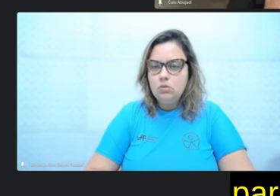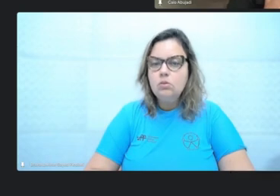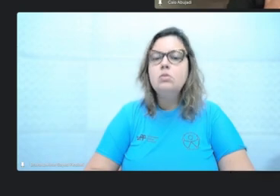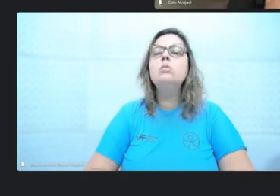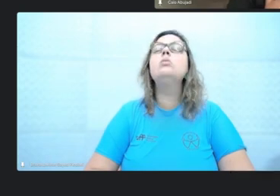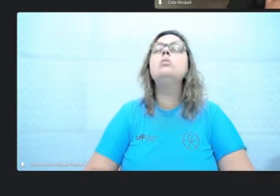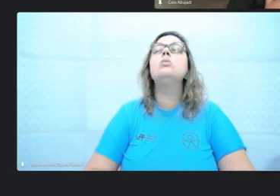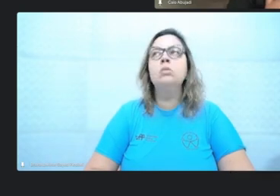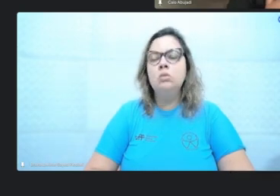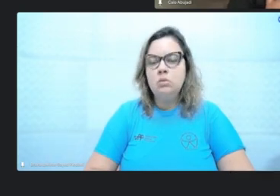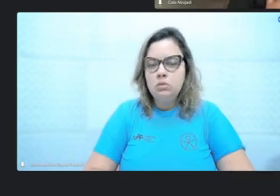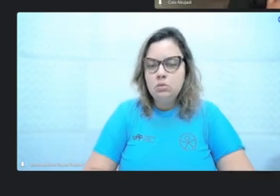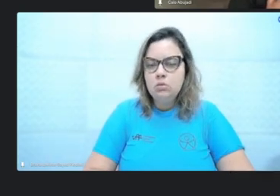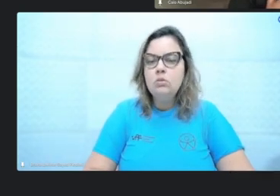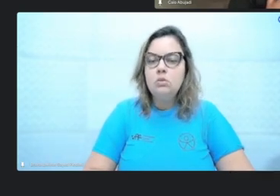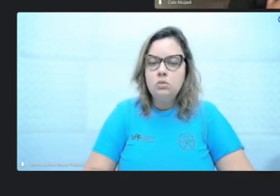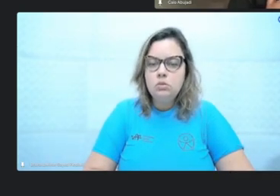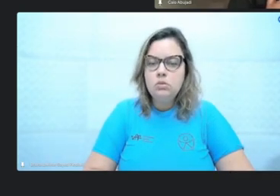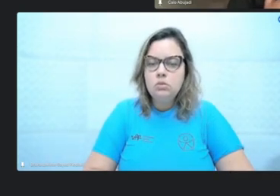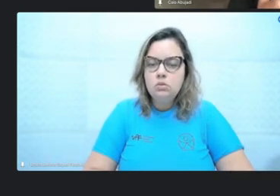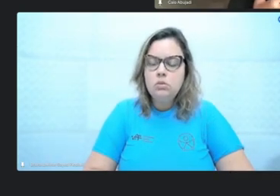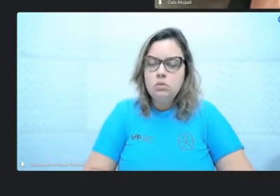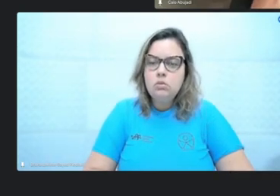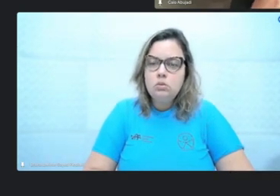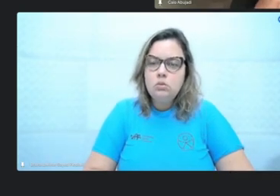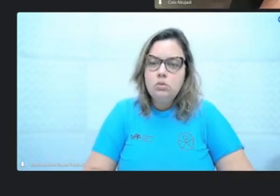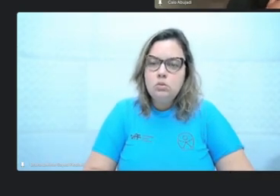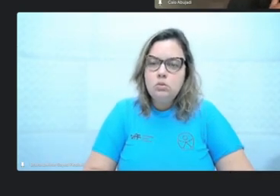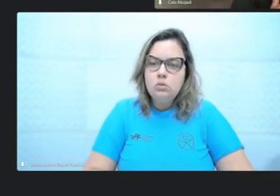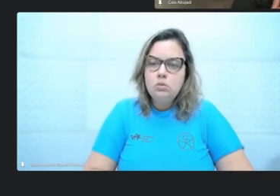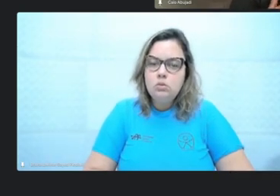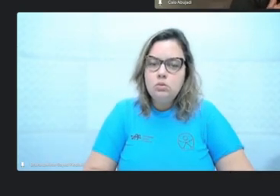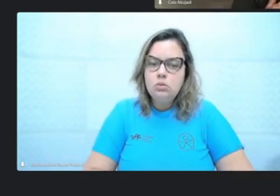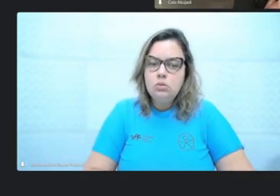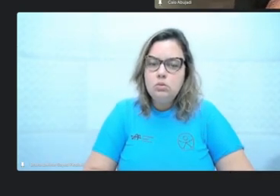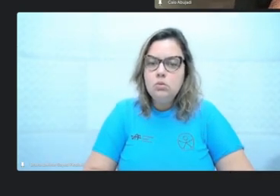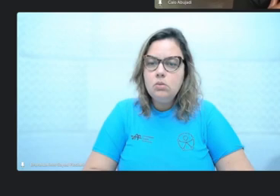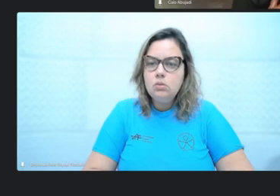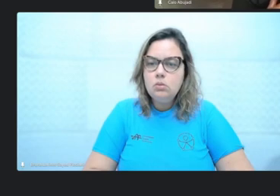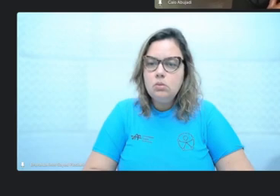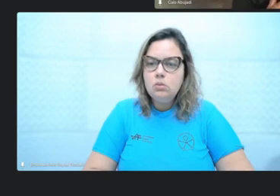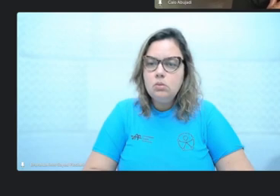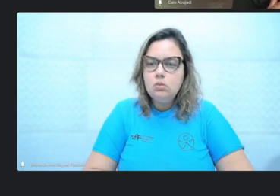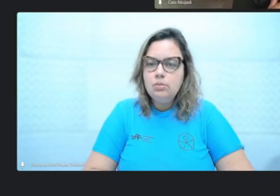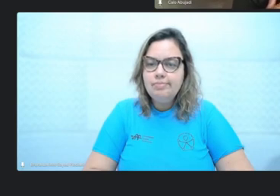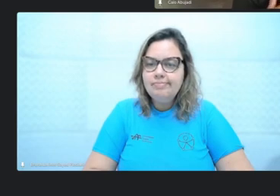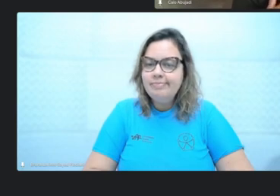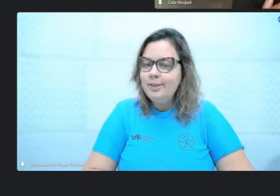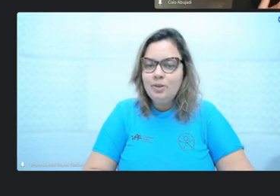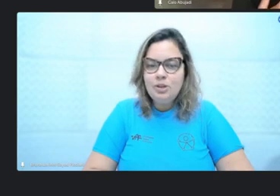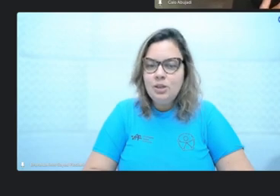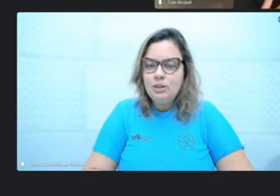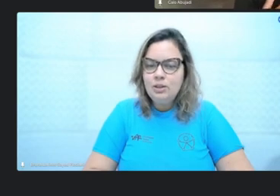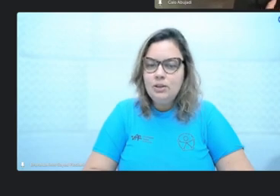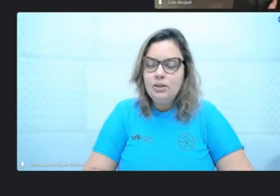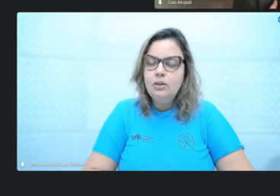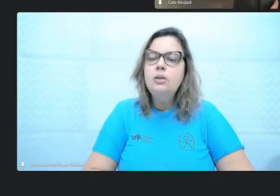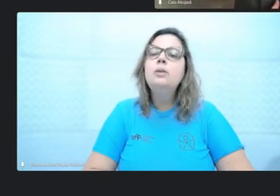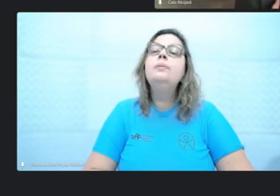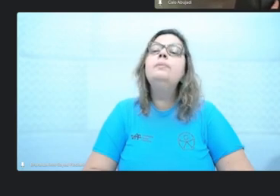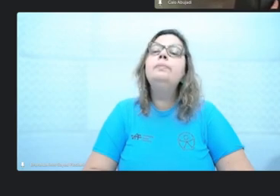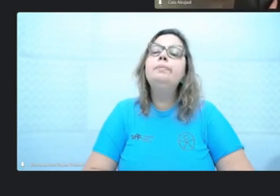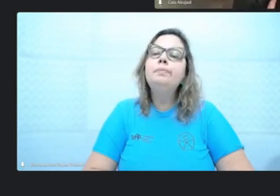cheguem melhor para aquele indivíduo de acordo com as necessidades. Uhum. Mas eu tenho que ter um endossistema pronto para receber essas informações. Então,